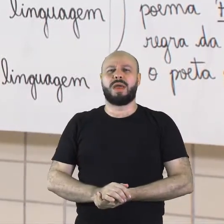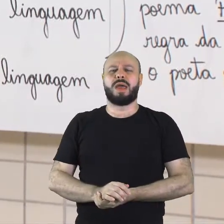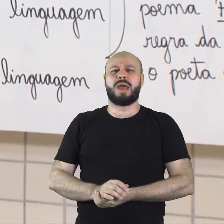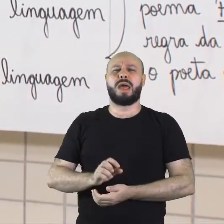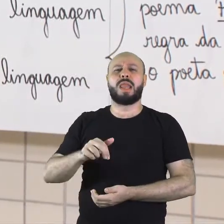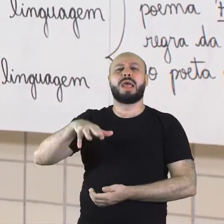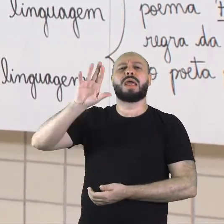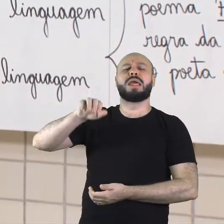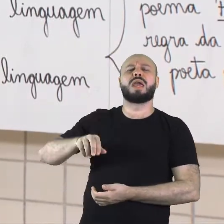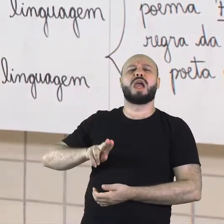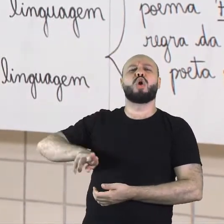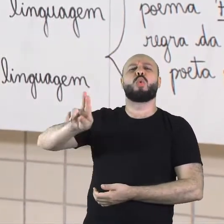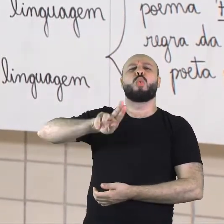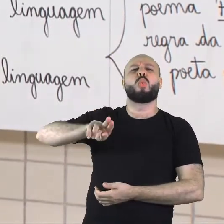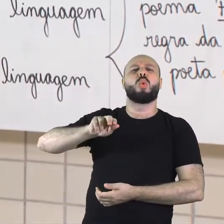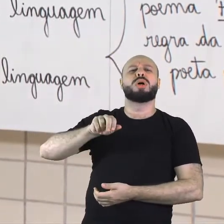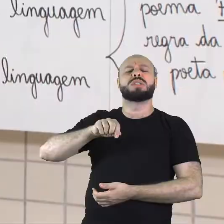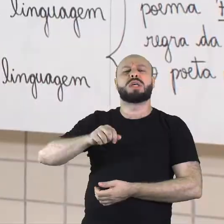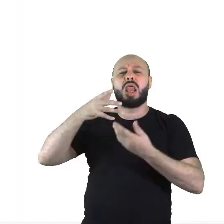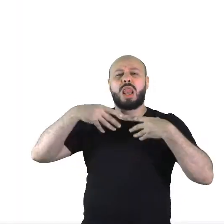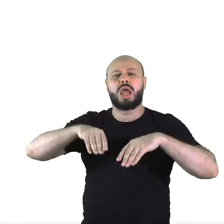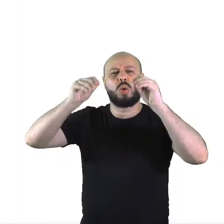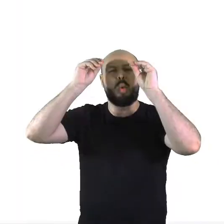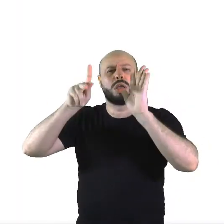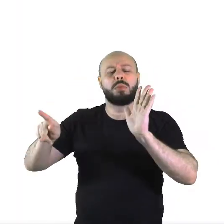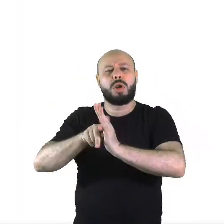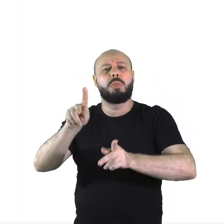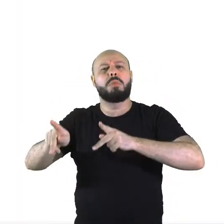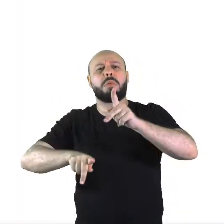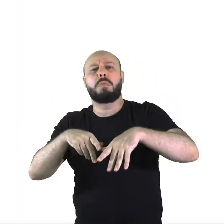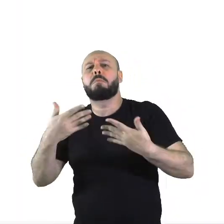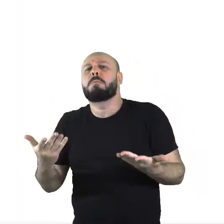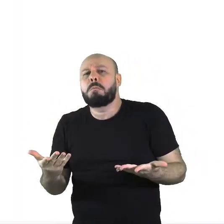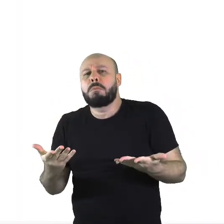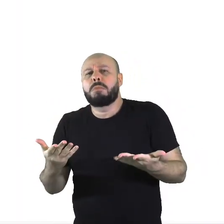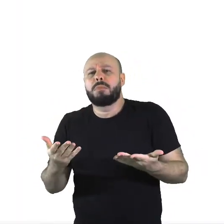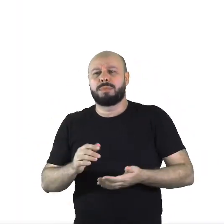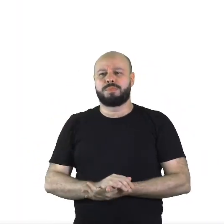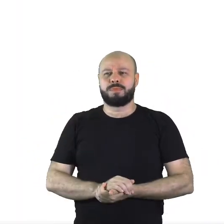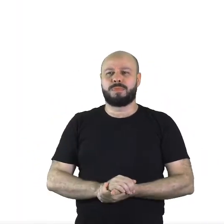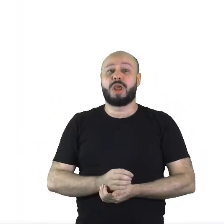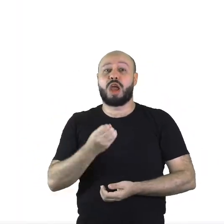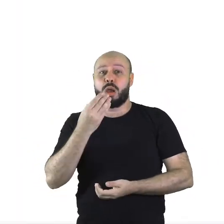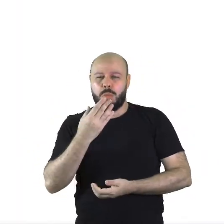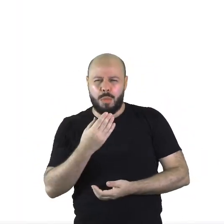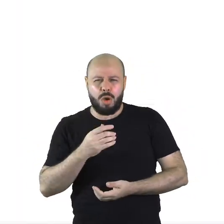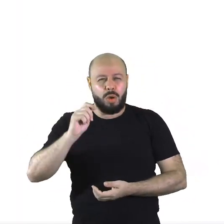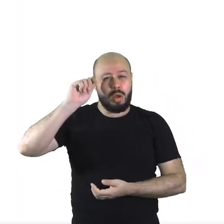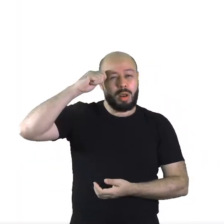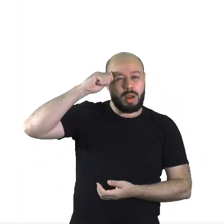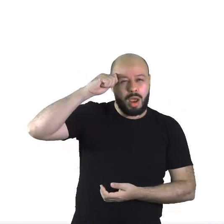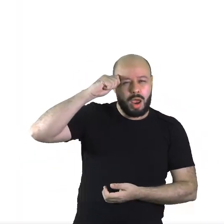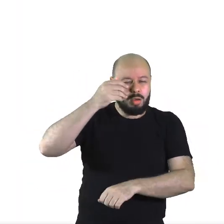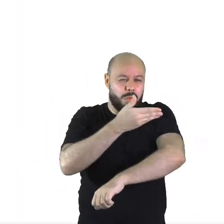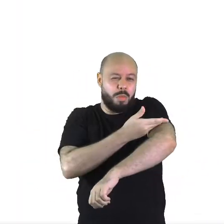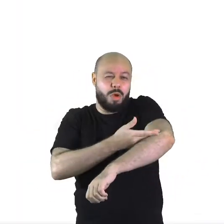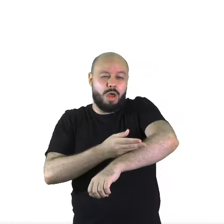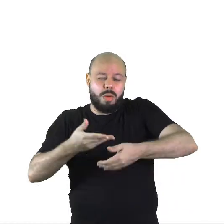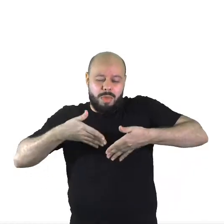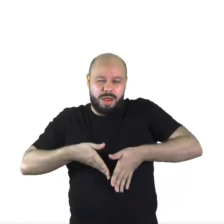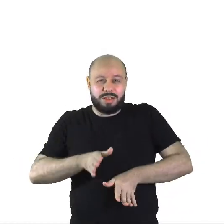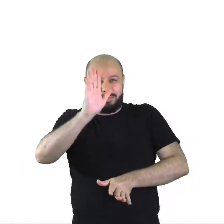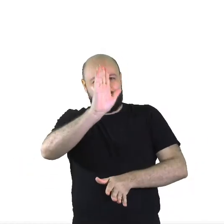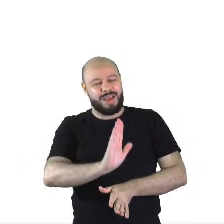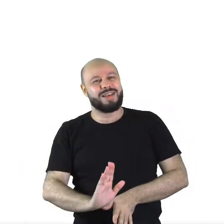linguagem popular? Ele deixa isso bem claro, né? Ele fala assim, ó, mas o bom negro e o bom branco da nação